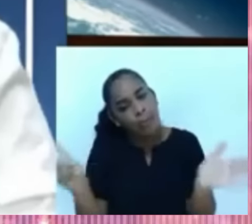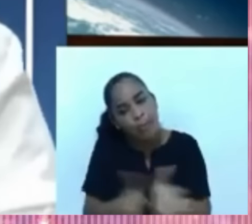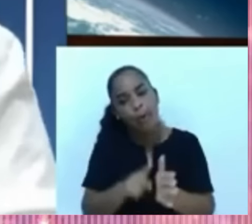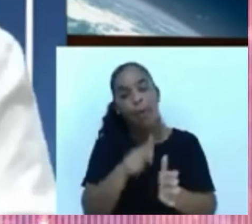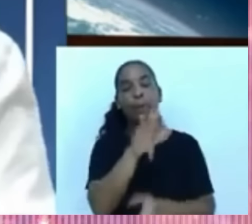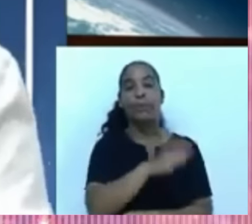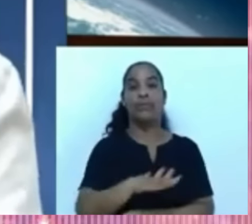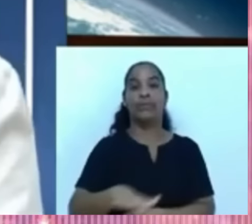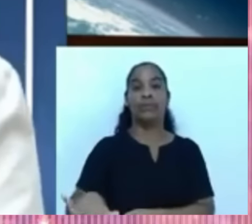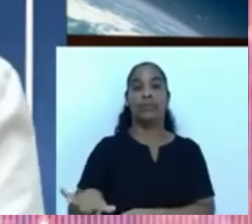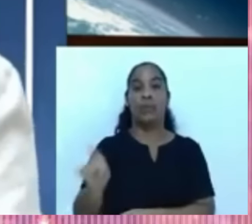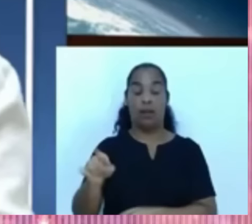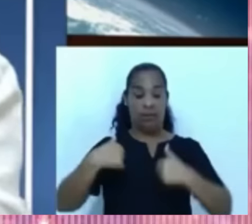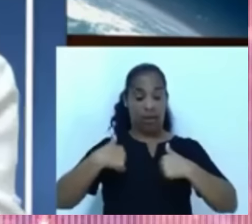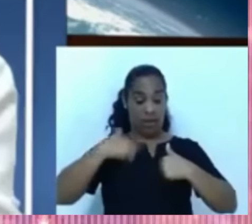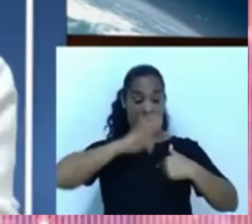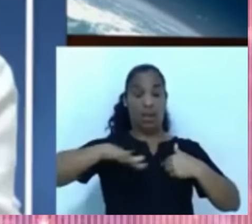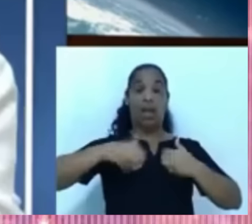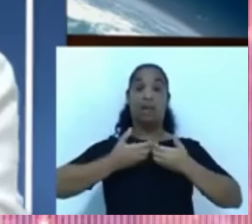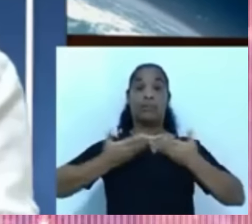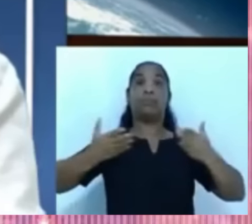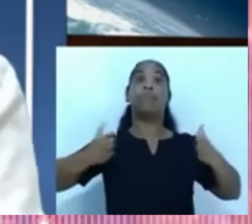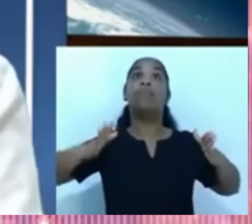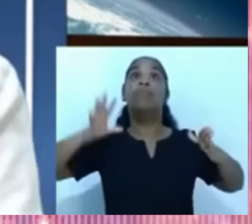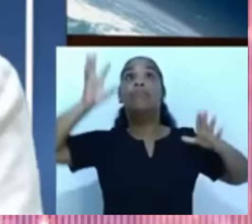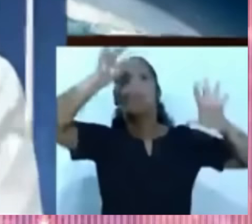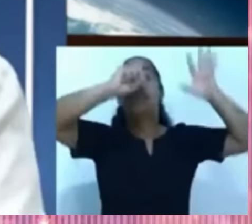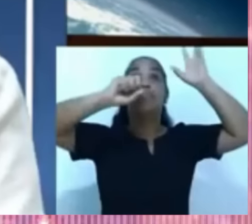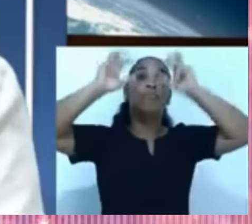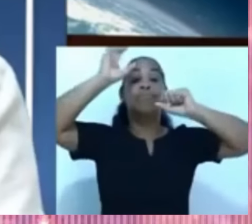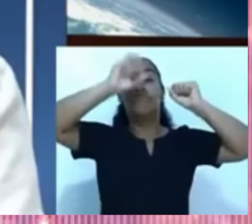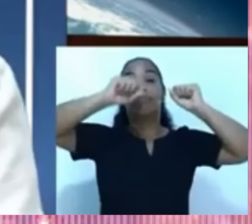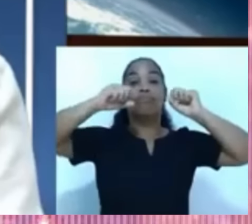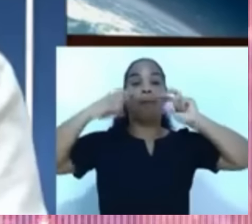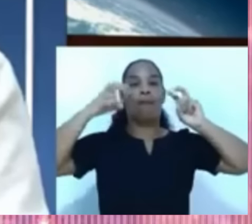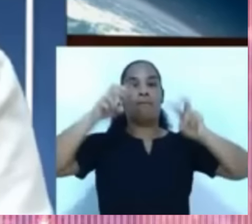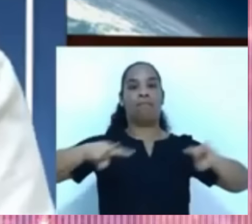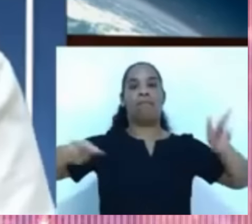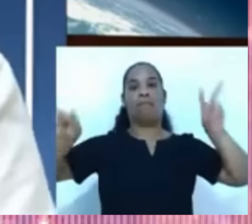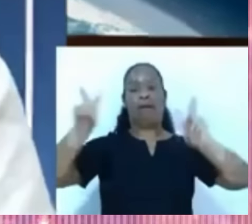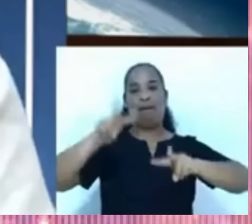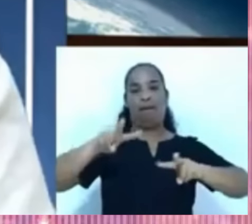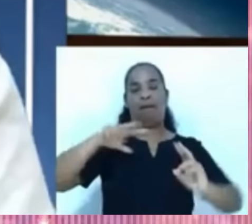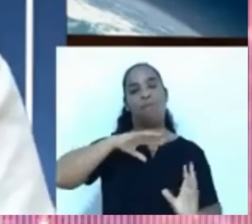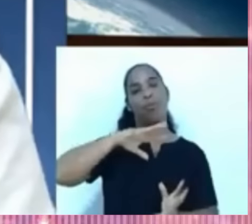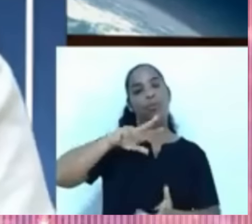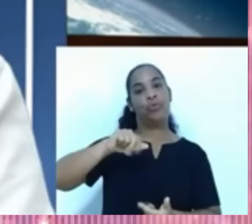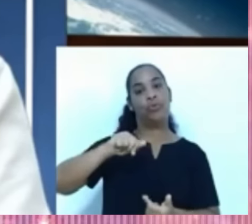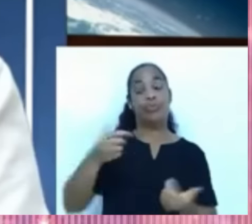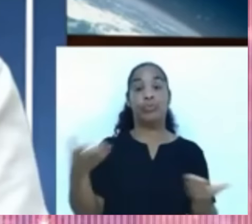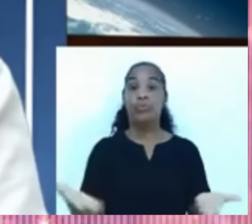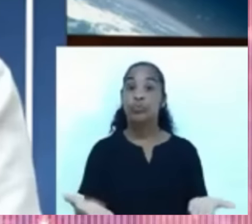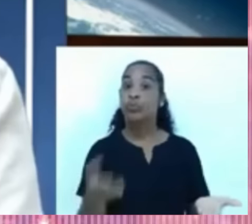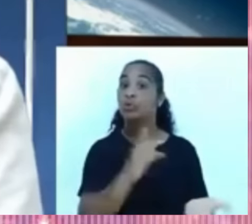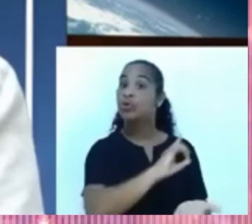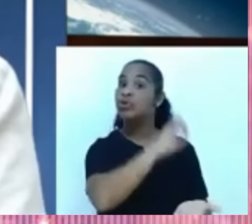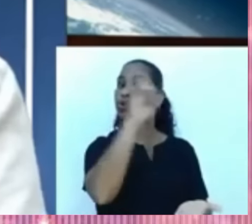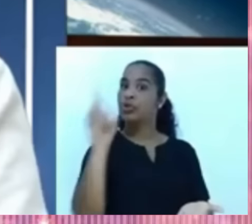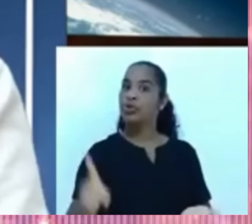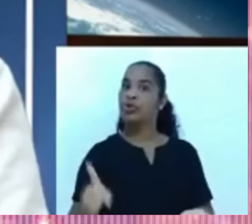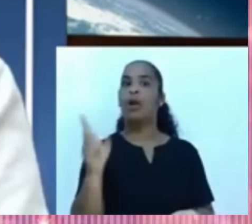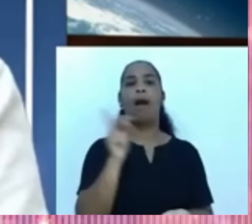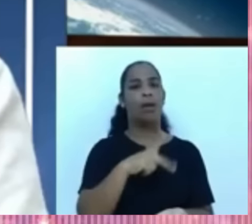poder abrir-se para expor a sua forma de vir então o dia do professor é de